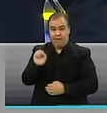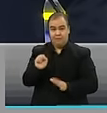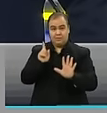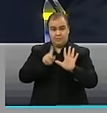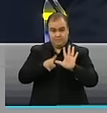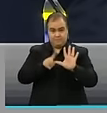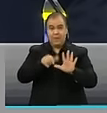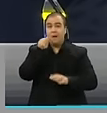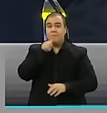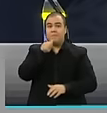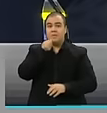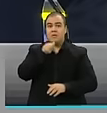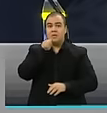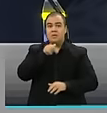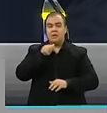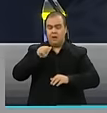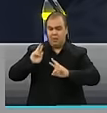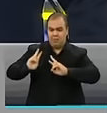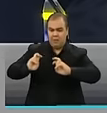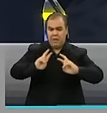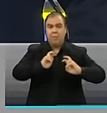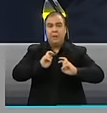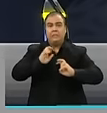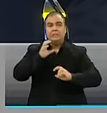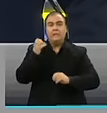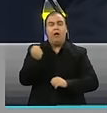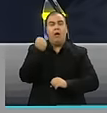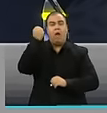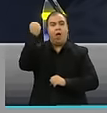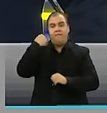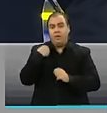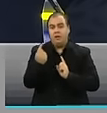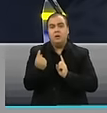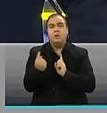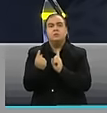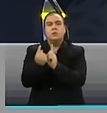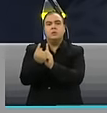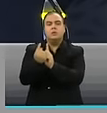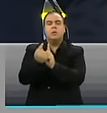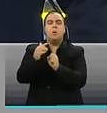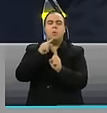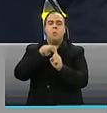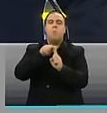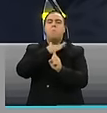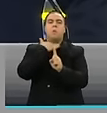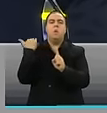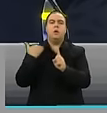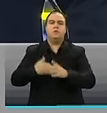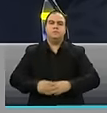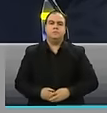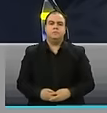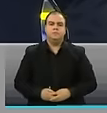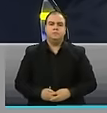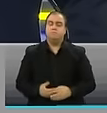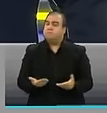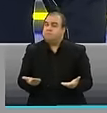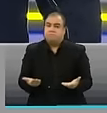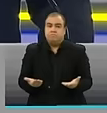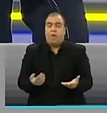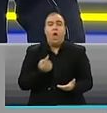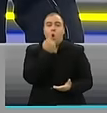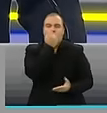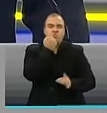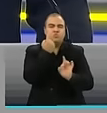menina percebeu que estava em estado grave e quando foram atender, essa menina morreu. Esse é um dos casos. Pô,